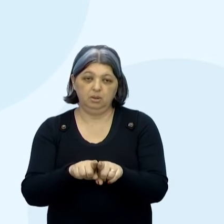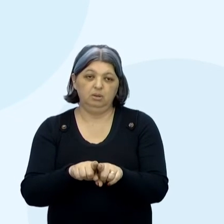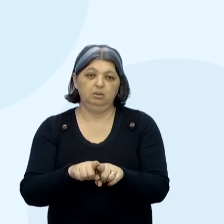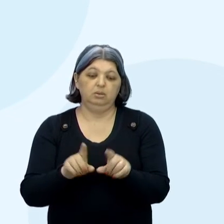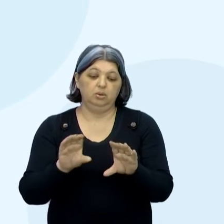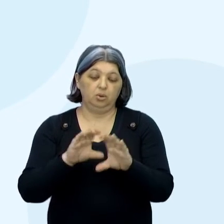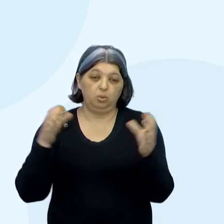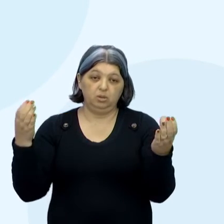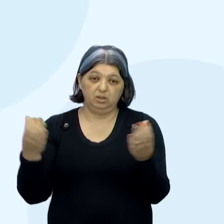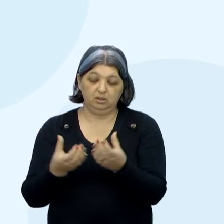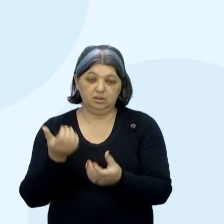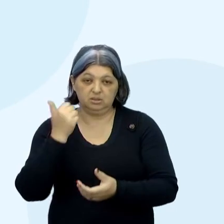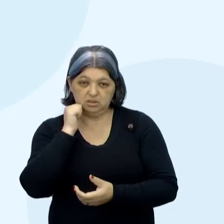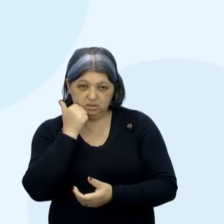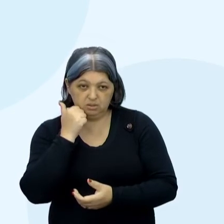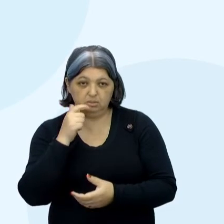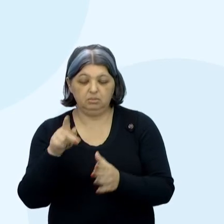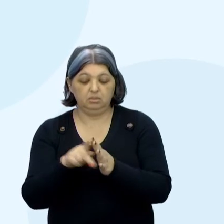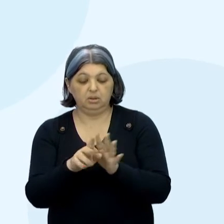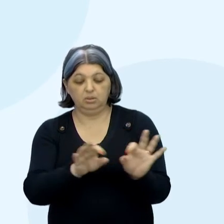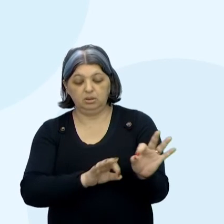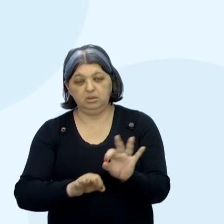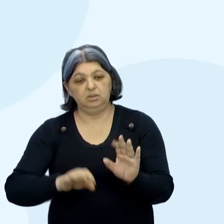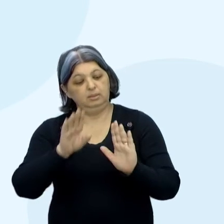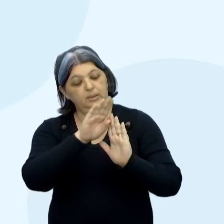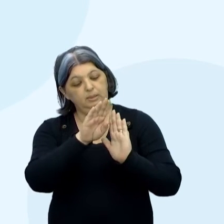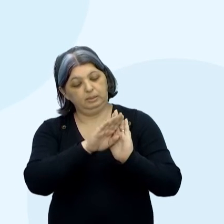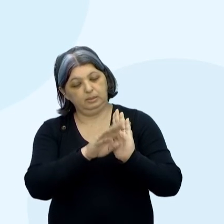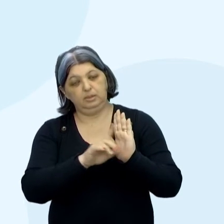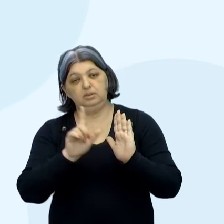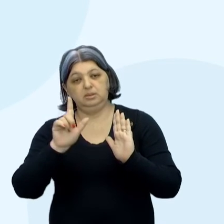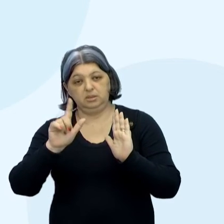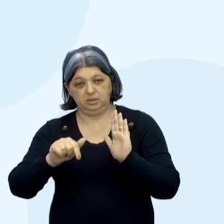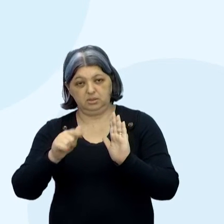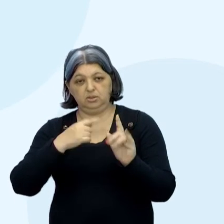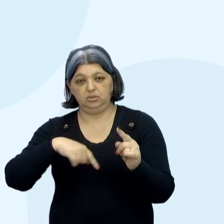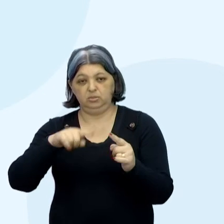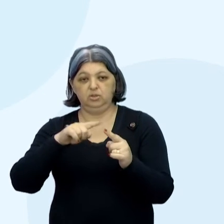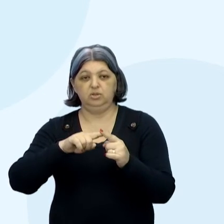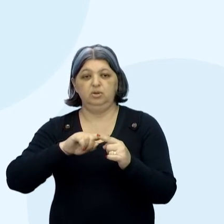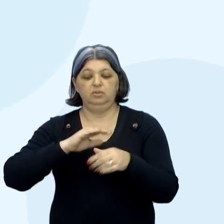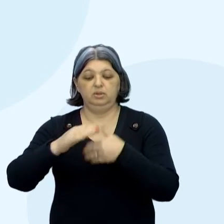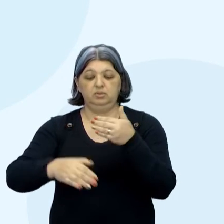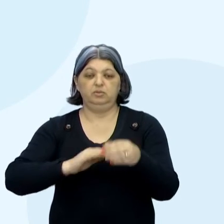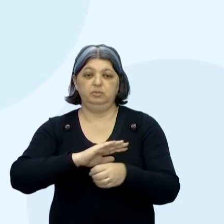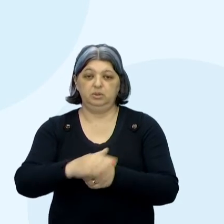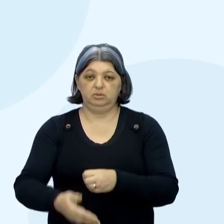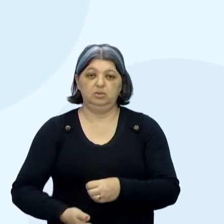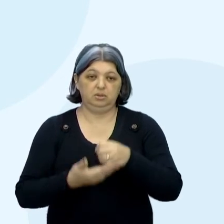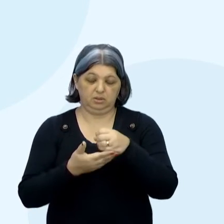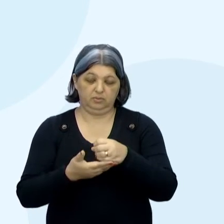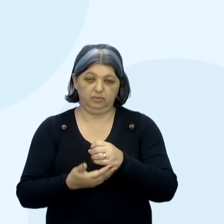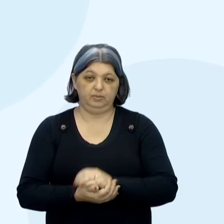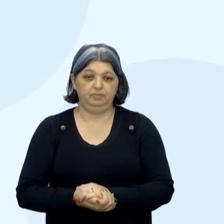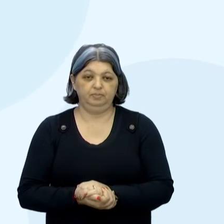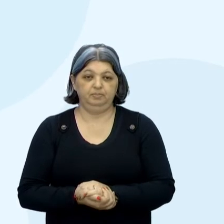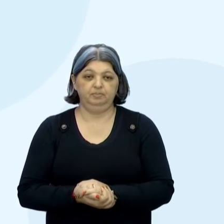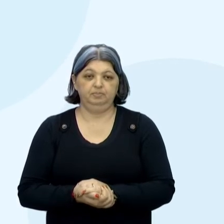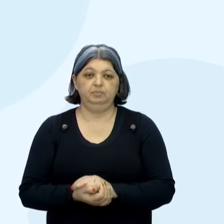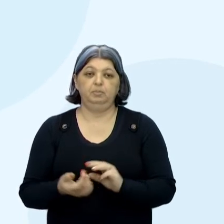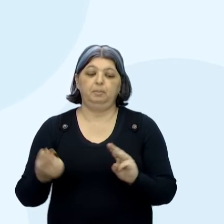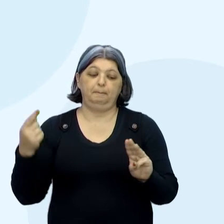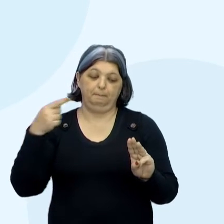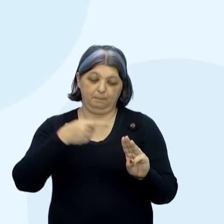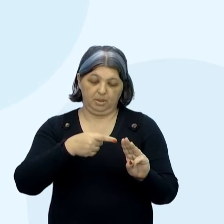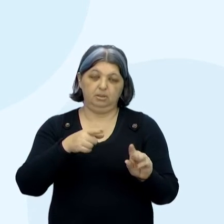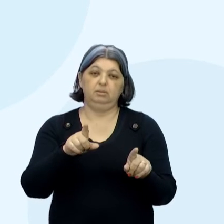para montar os 17 Objetivos do Desenvolvimento Sustentável, com suas metas ali